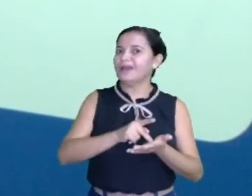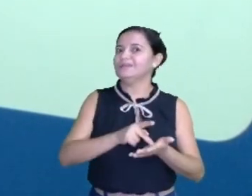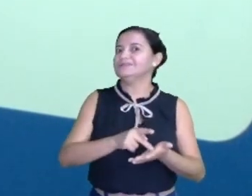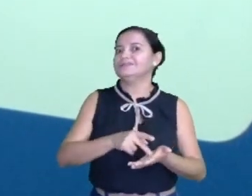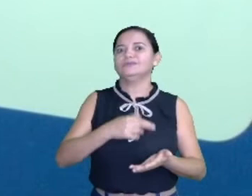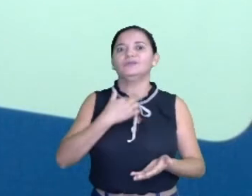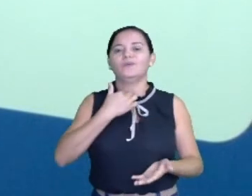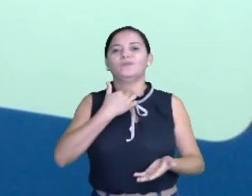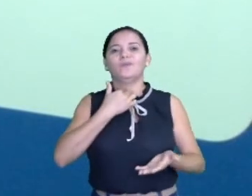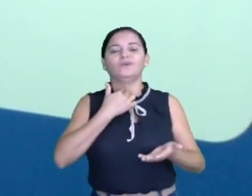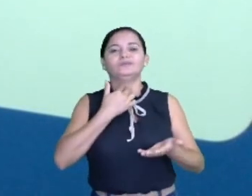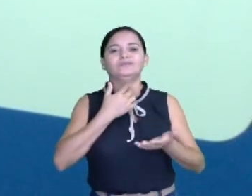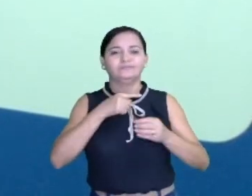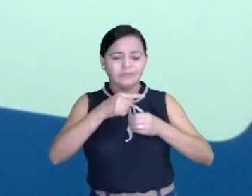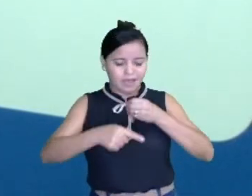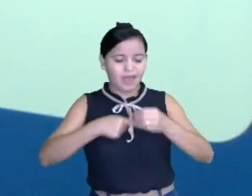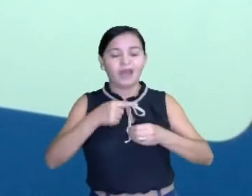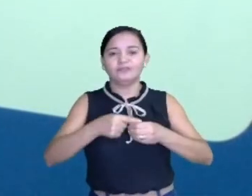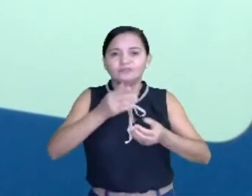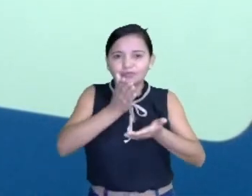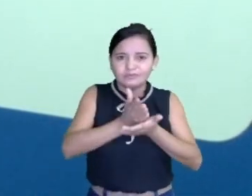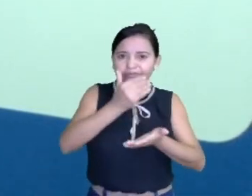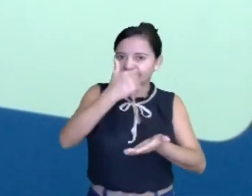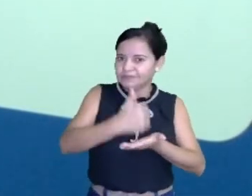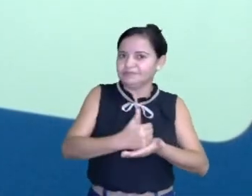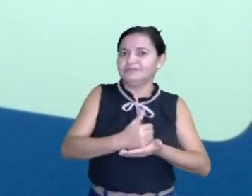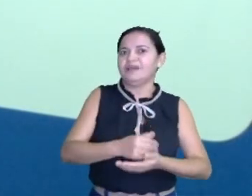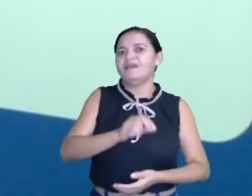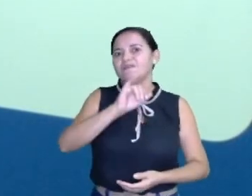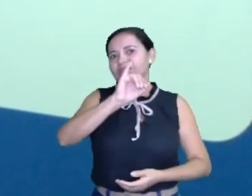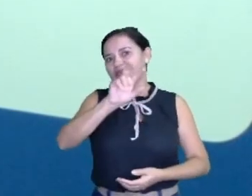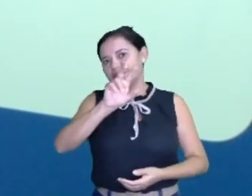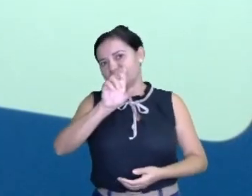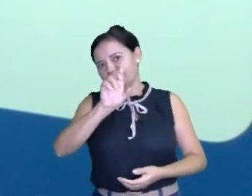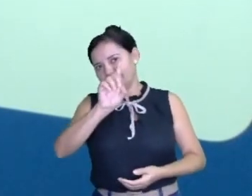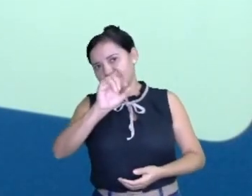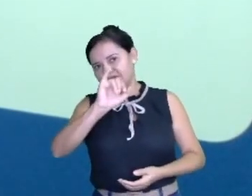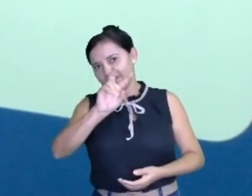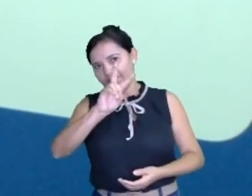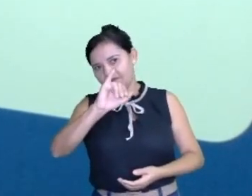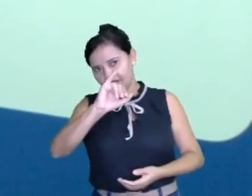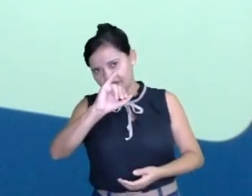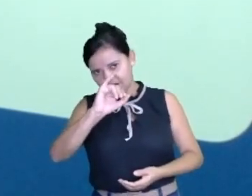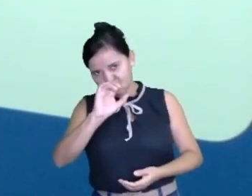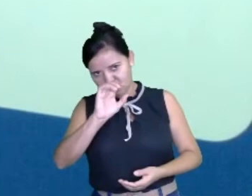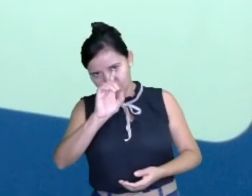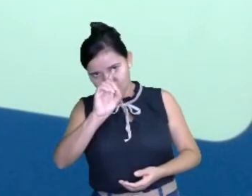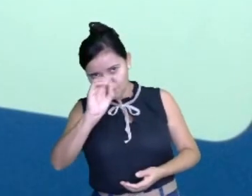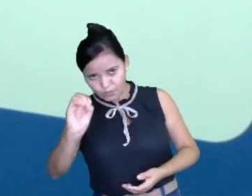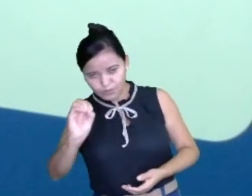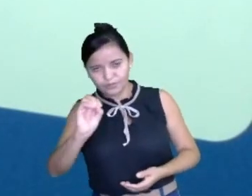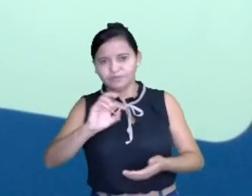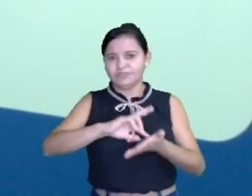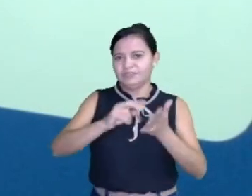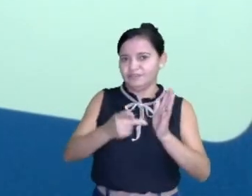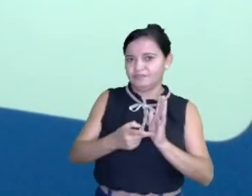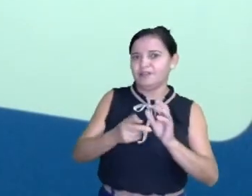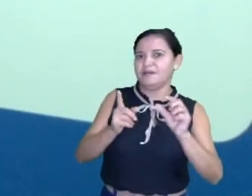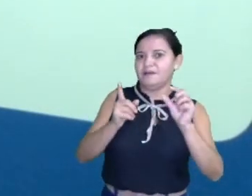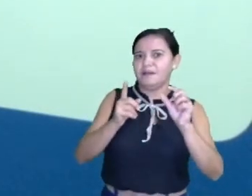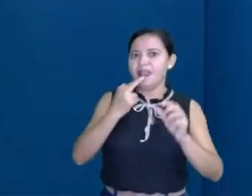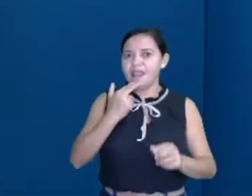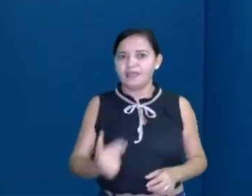dividido. É um átomo. Então, um indivíduo seria átomo em grego. Momento